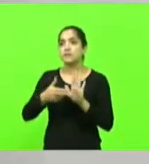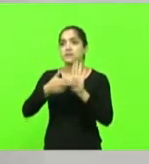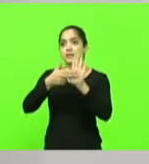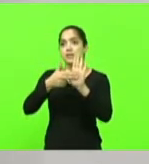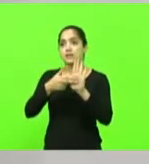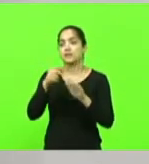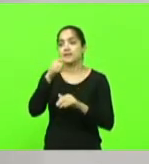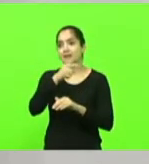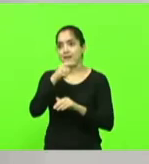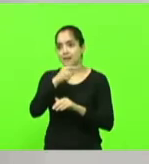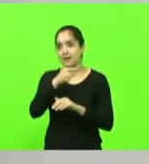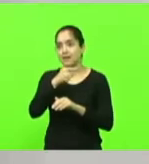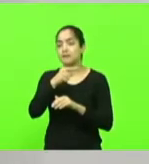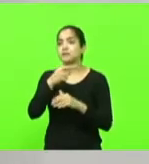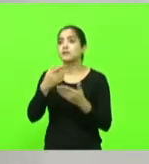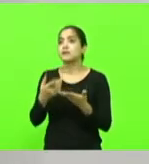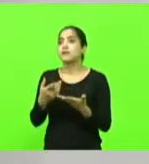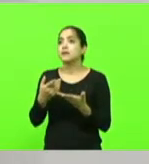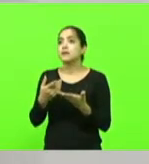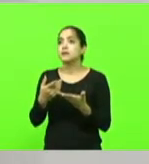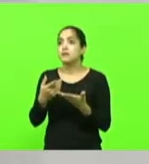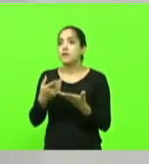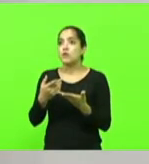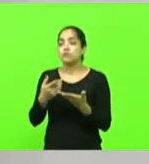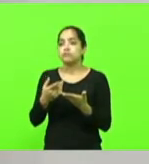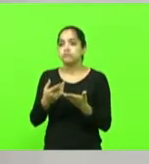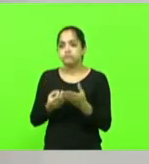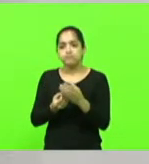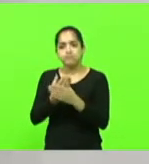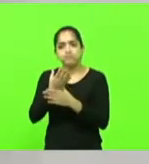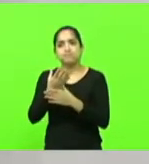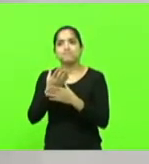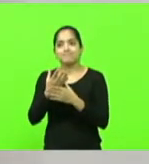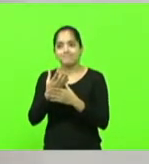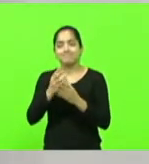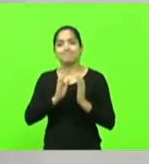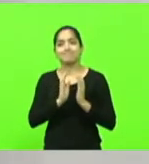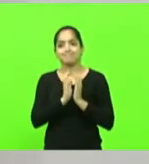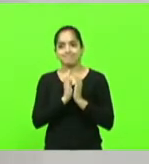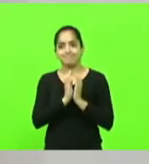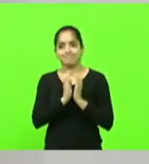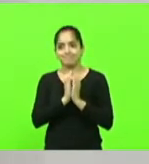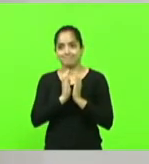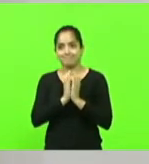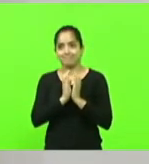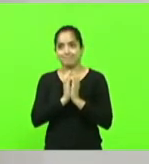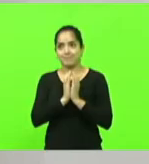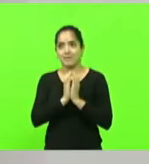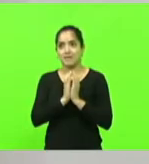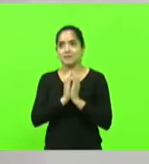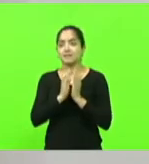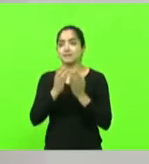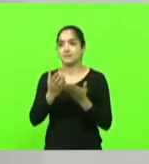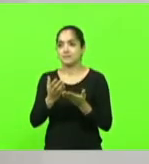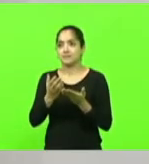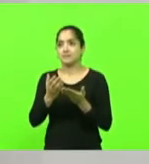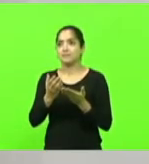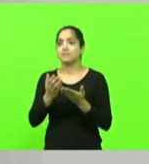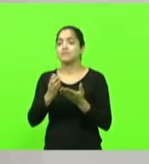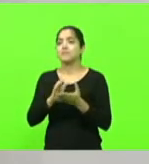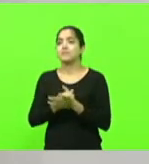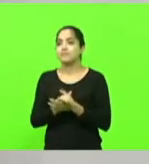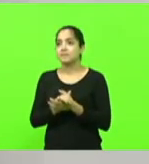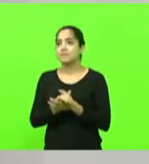Schroeder, a fundadora da APAI do município de Schroeder. Só o sobrenome Luciani já disse que